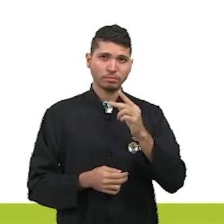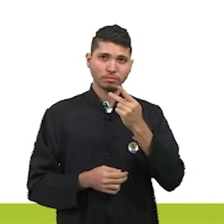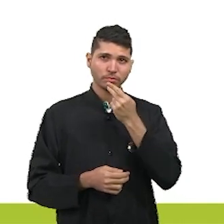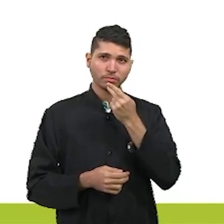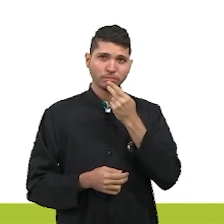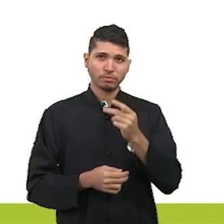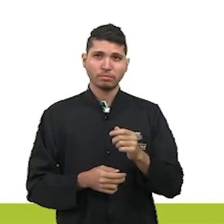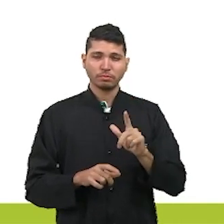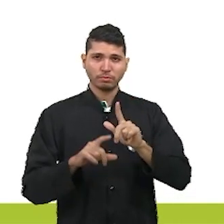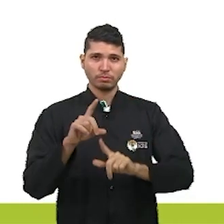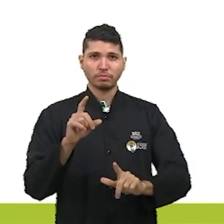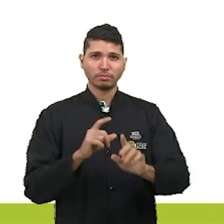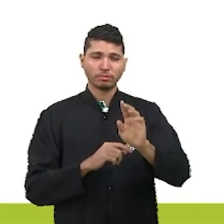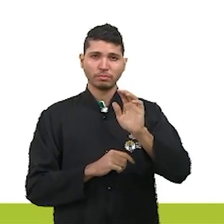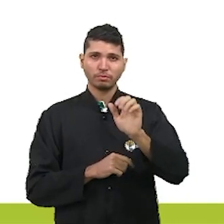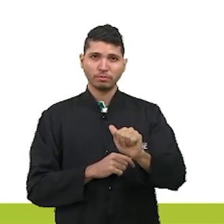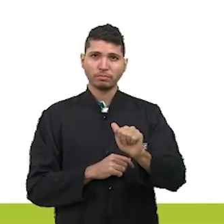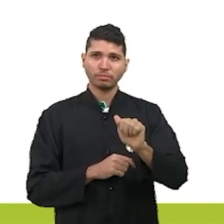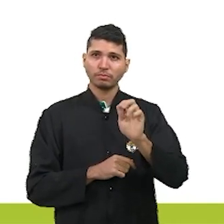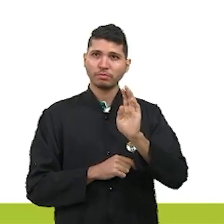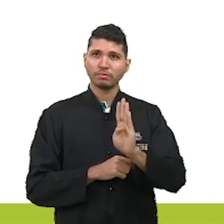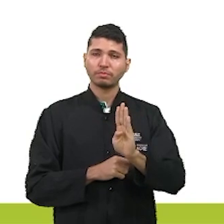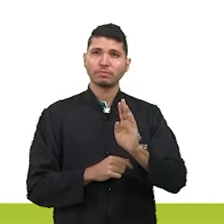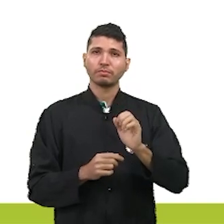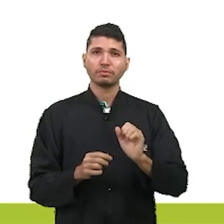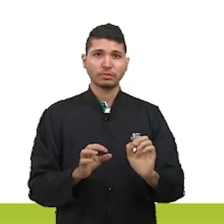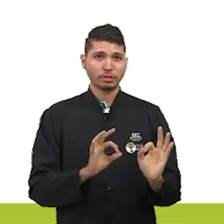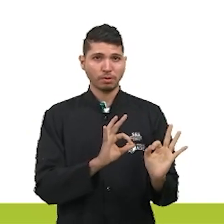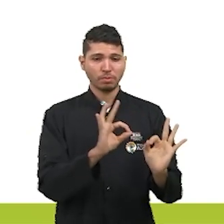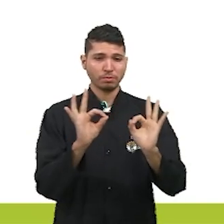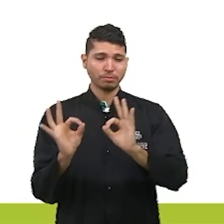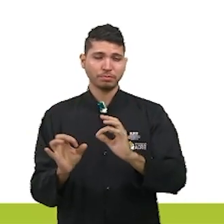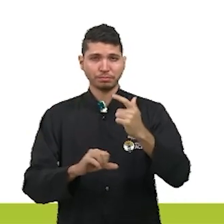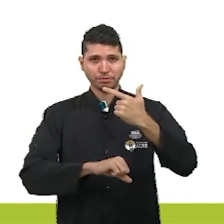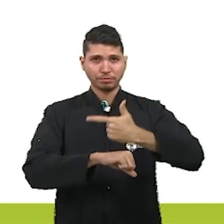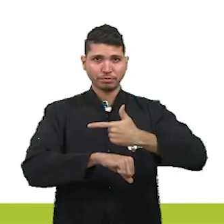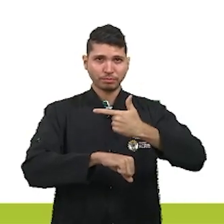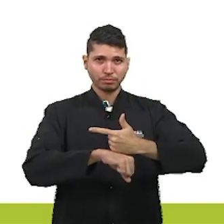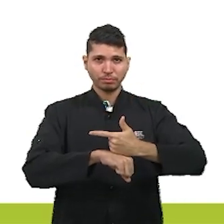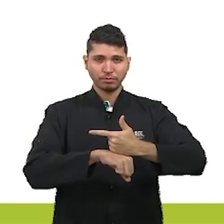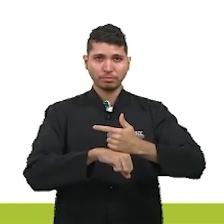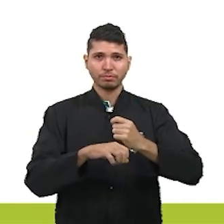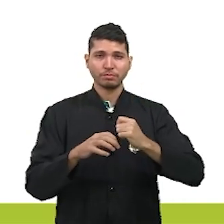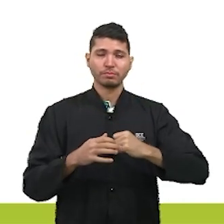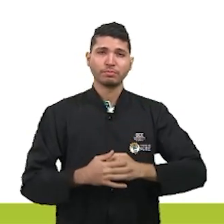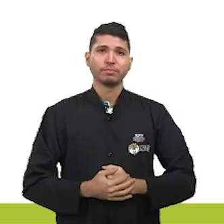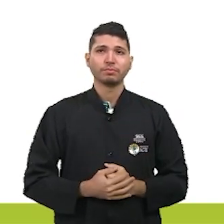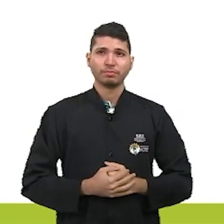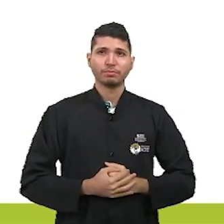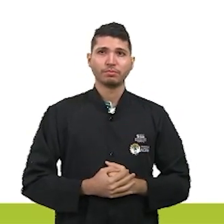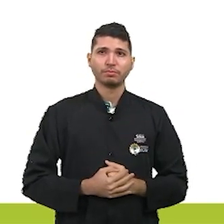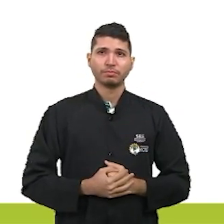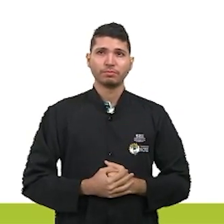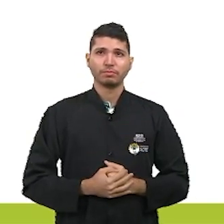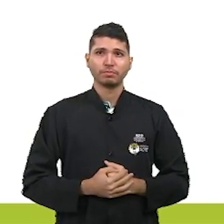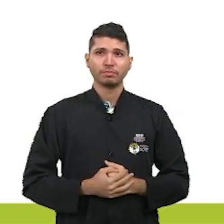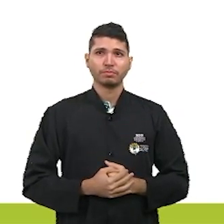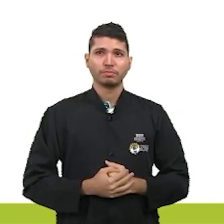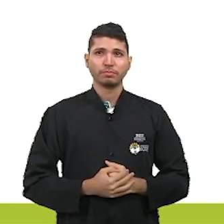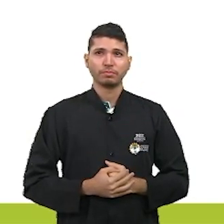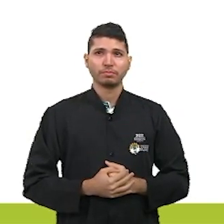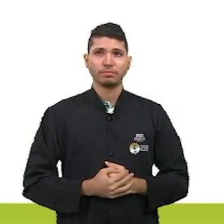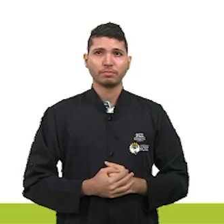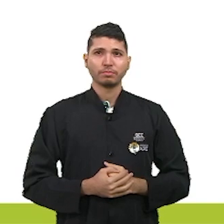A e B. Mas seguindo a ordem léxica, a ordem ortográfica, nós temos exatamente A